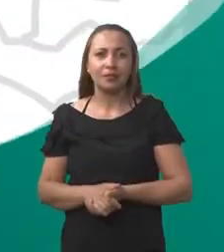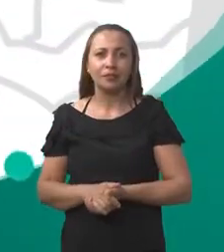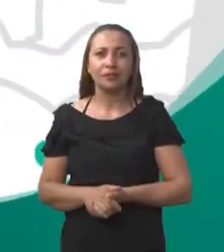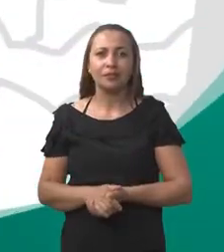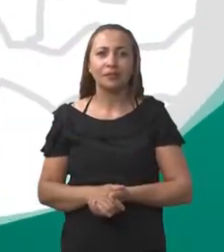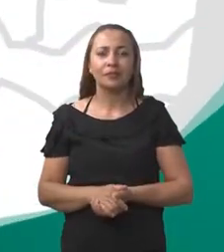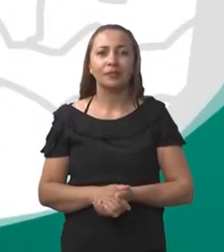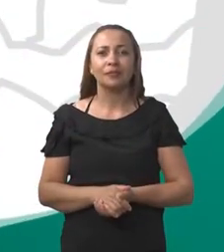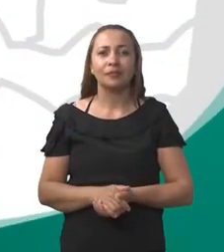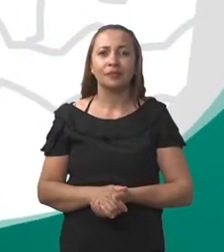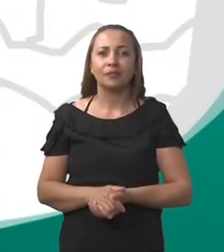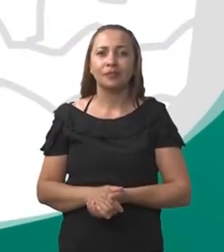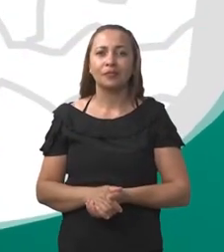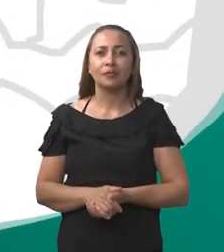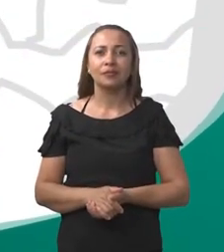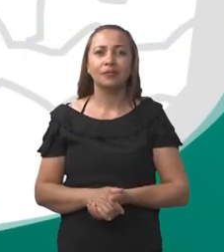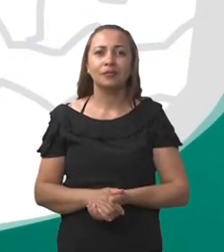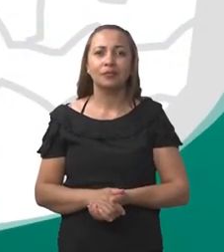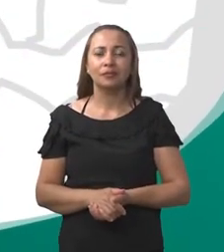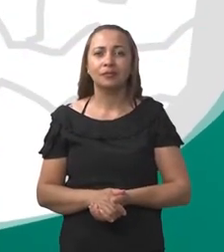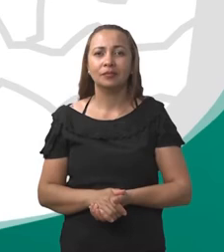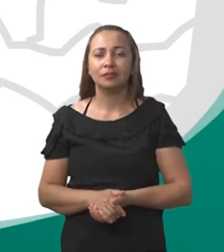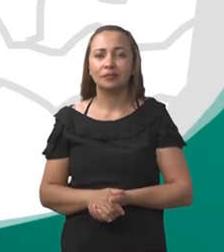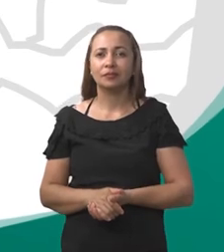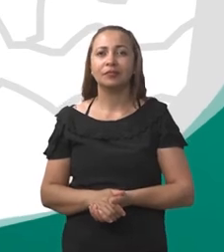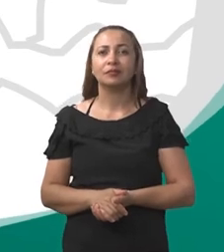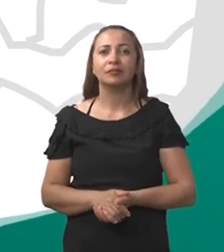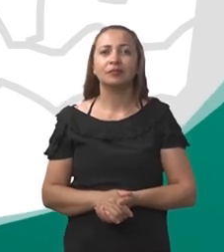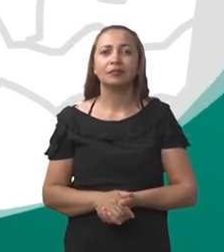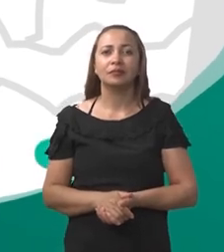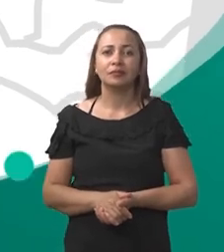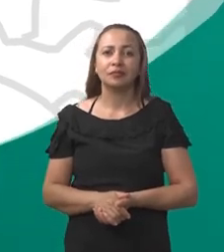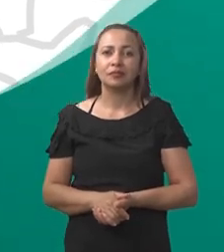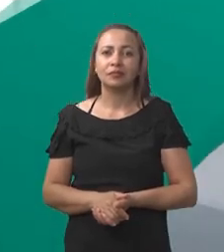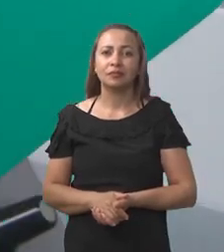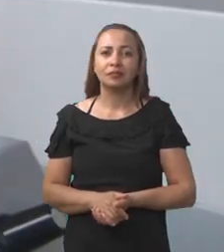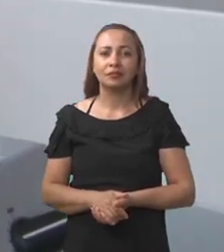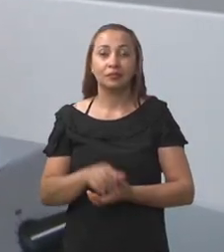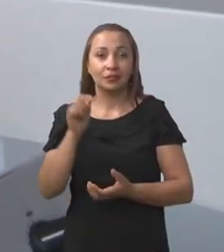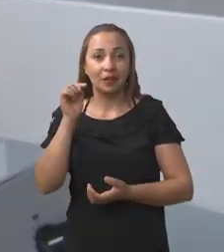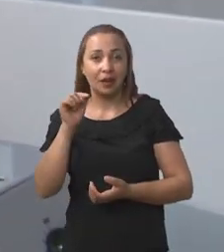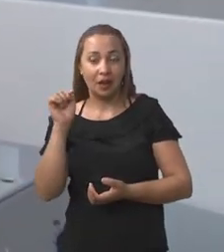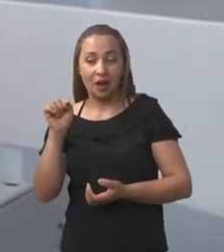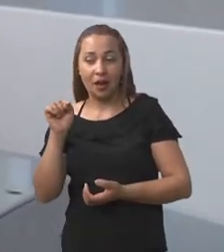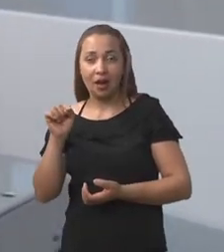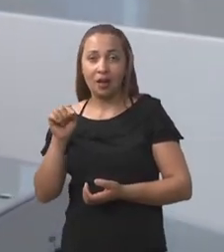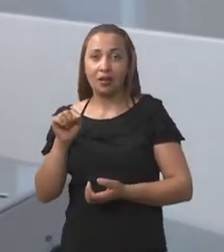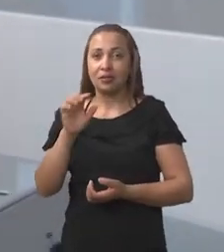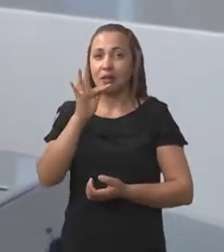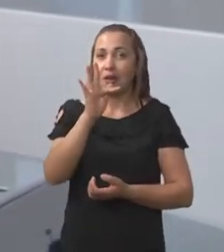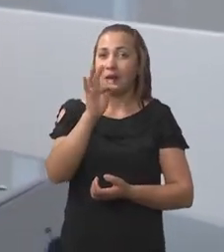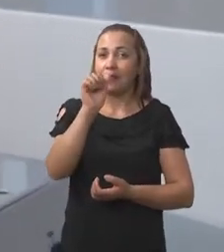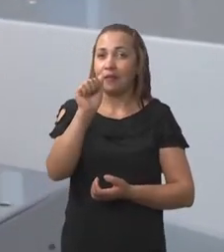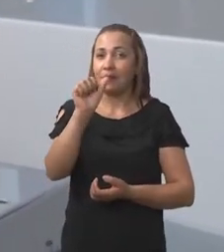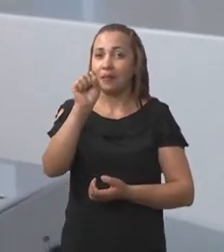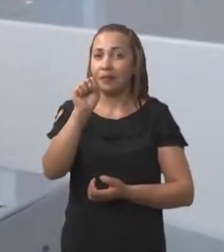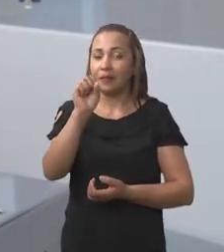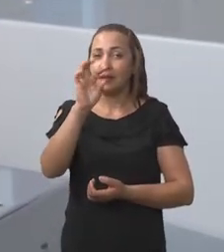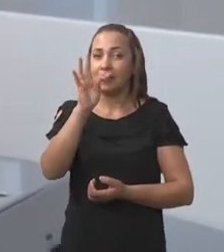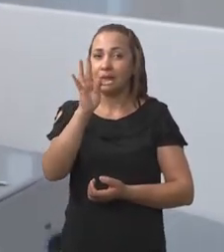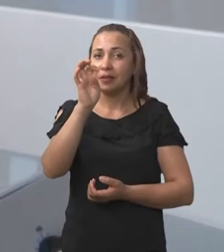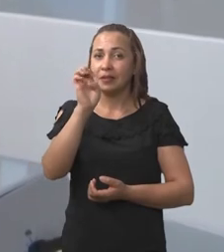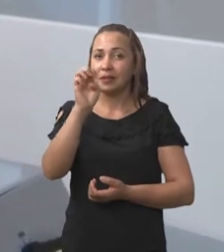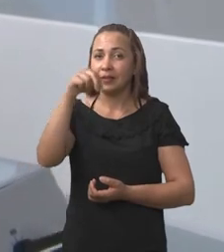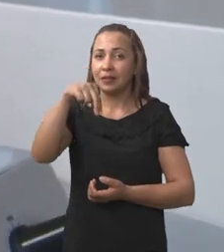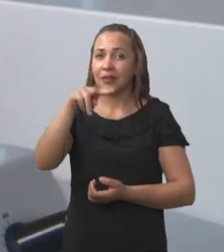O Esse é o Fastenvita, um